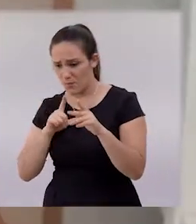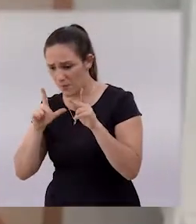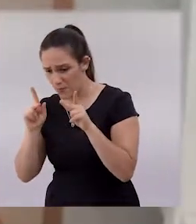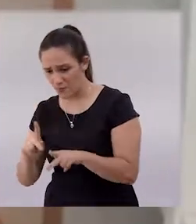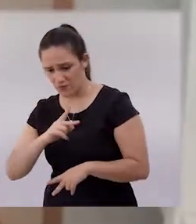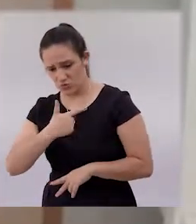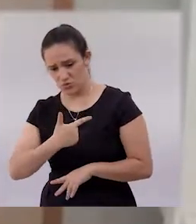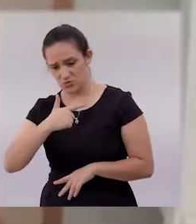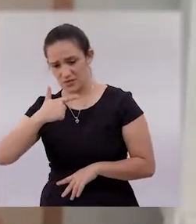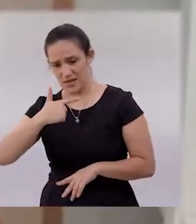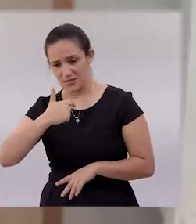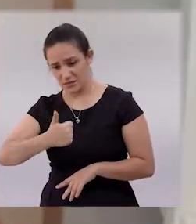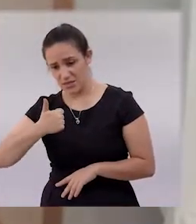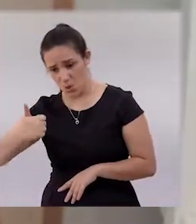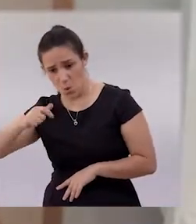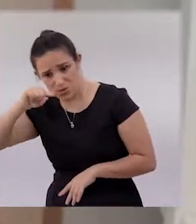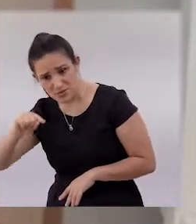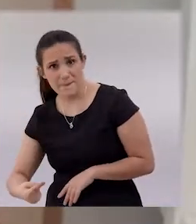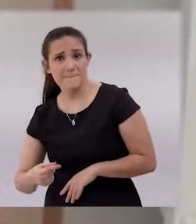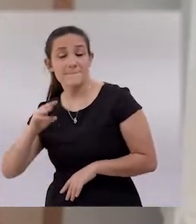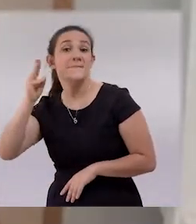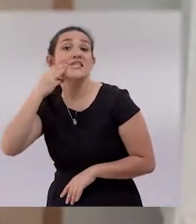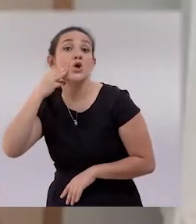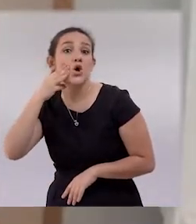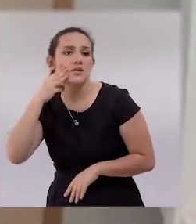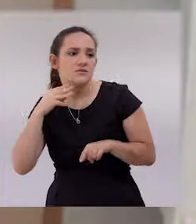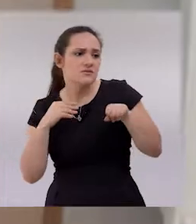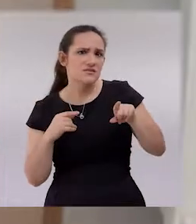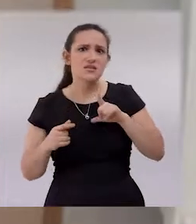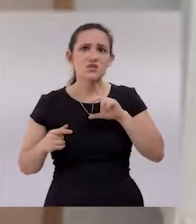dentro dessa população de 5 mil neurologistas,